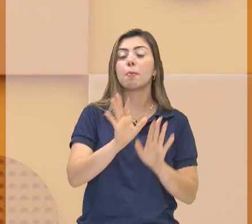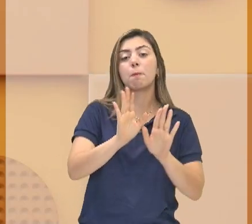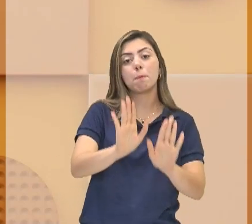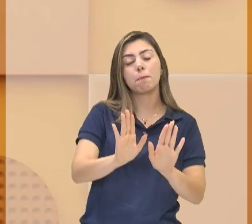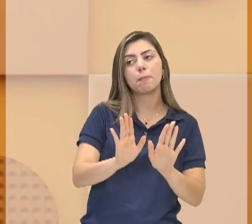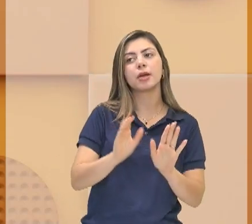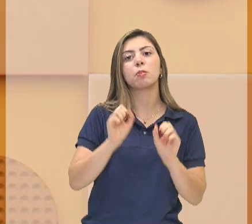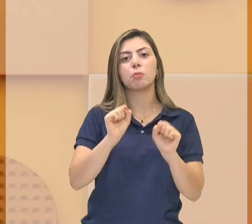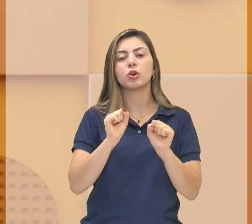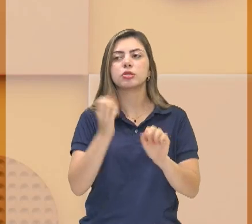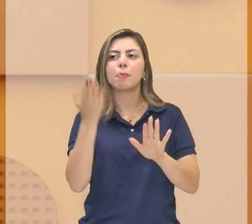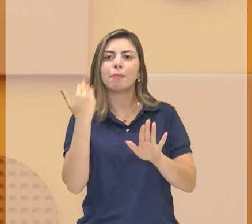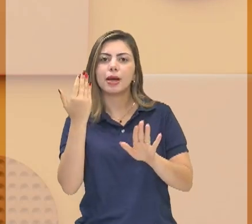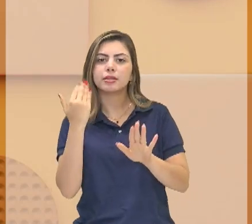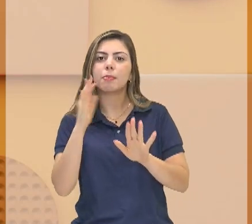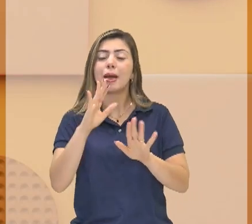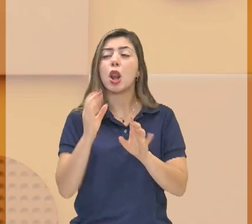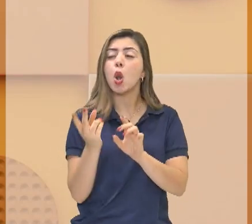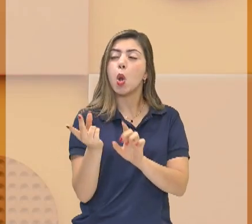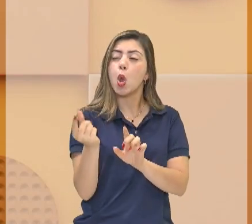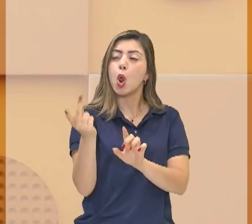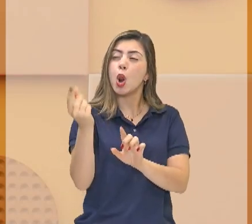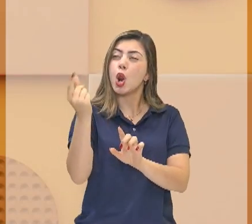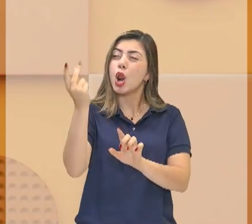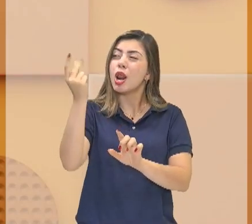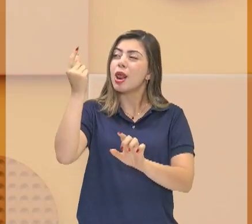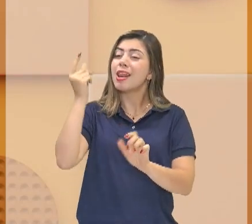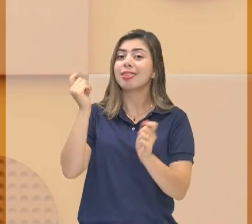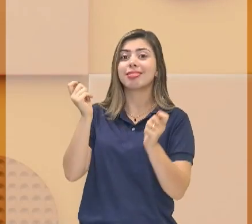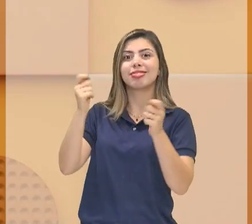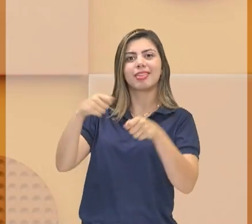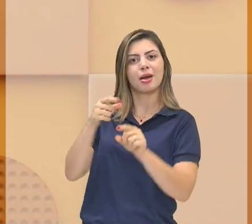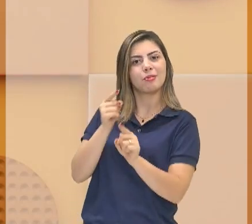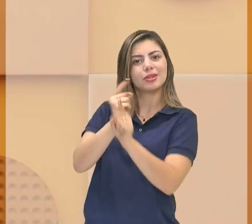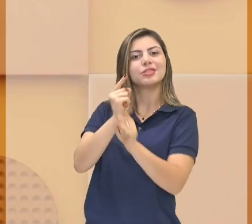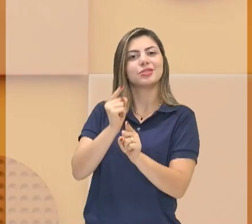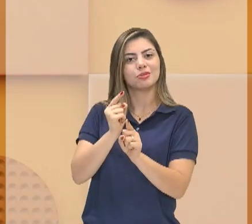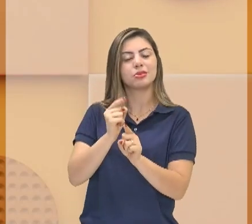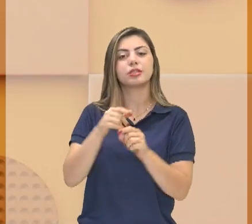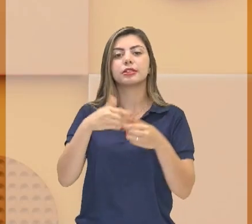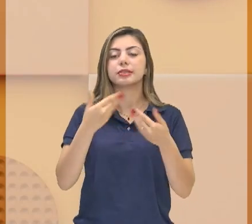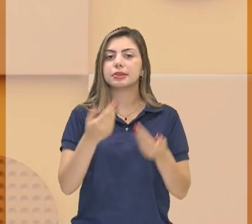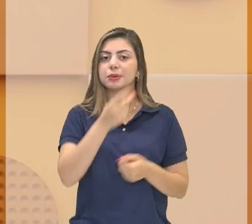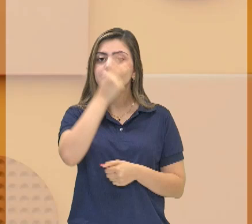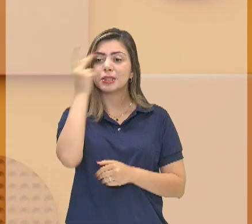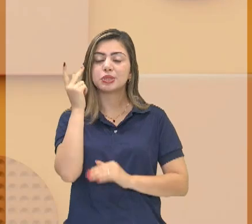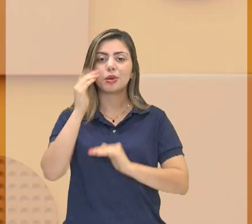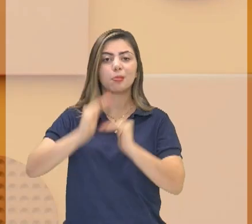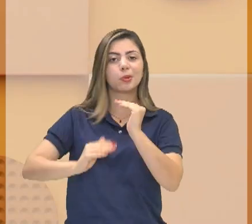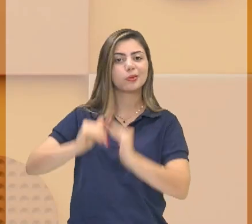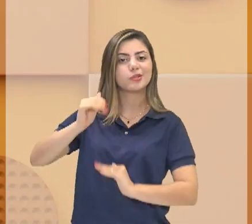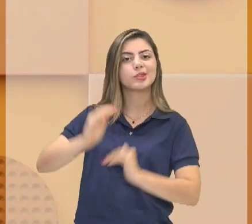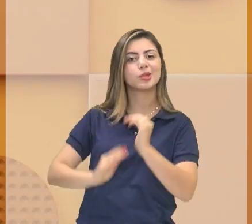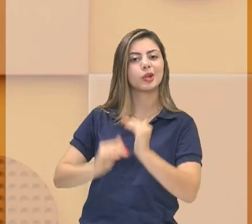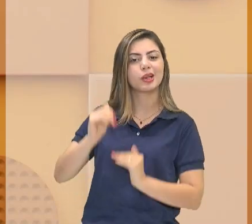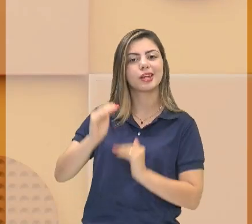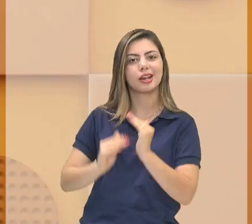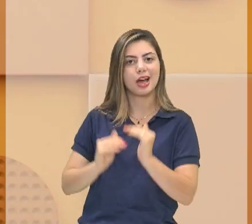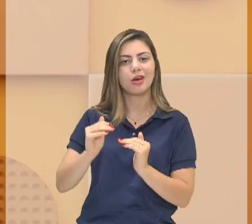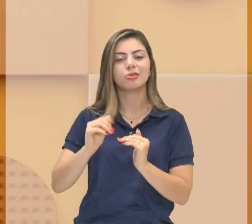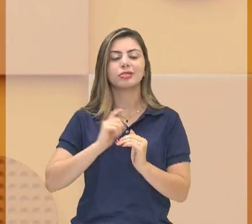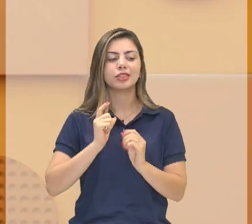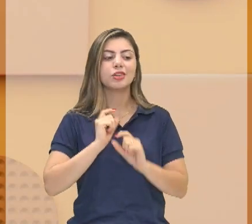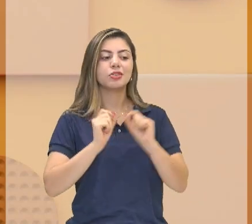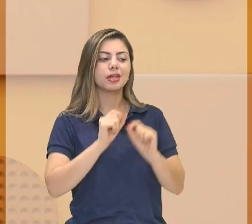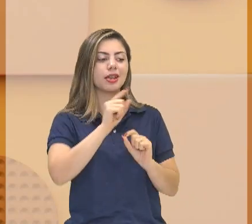um passado muito longínquo. O trabalho do historiador, ele está em cima dessas